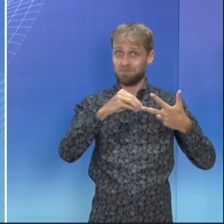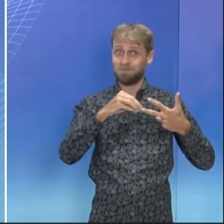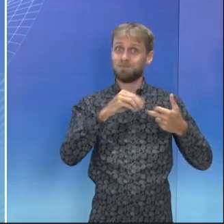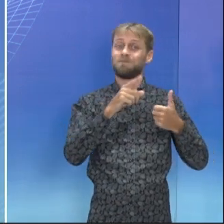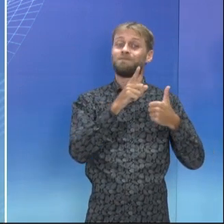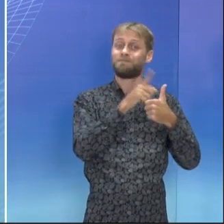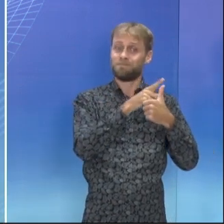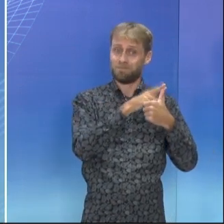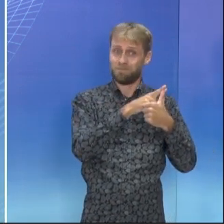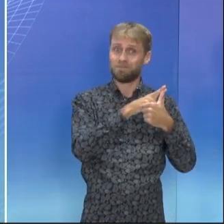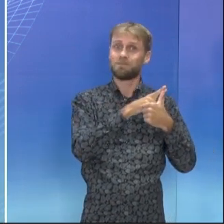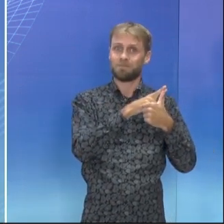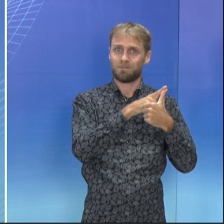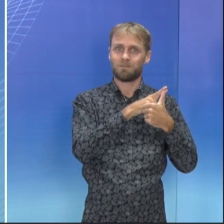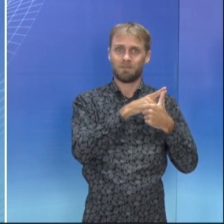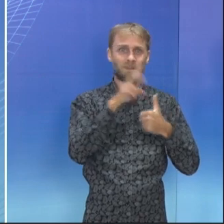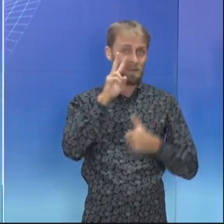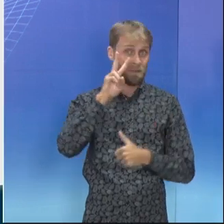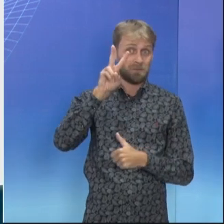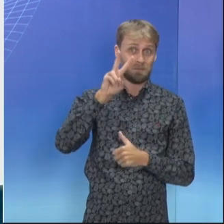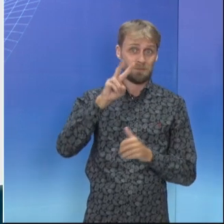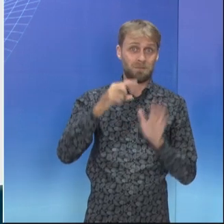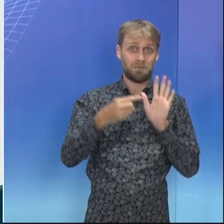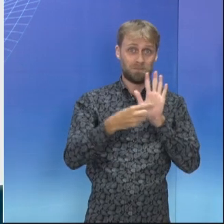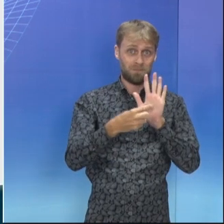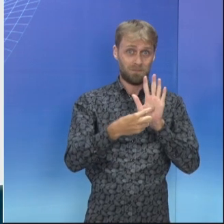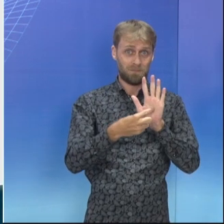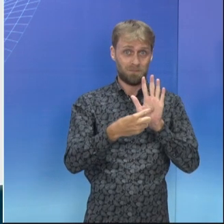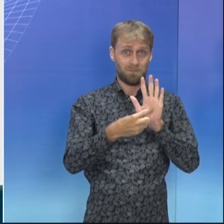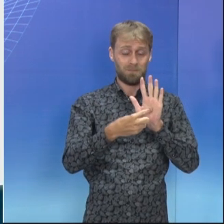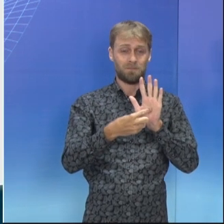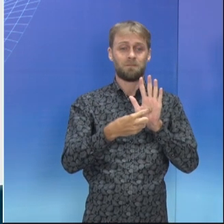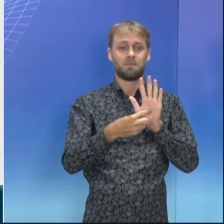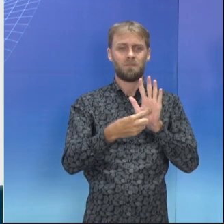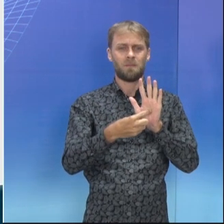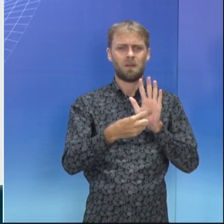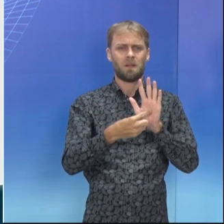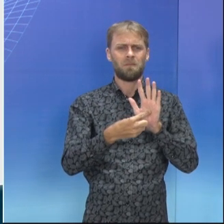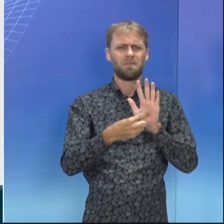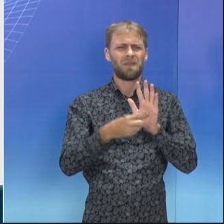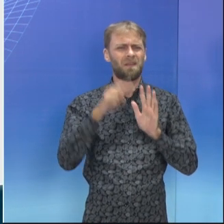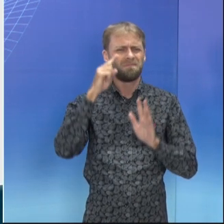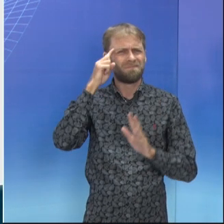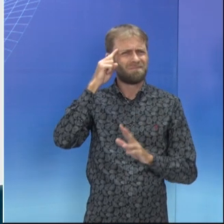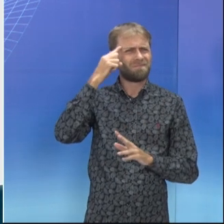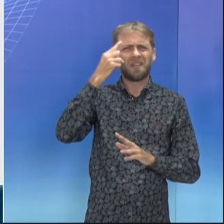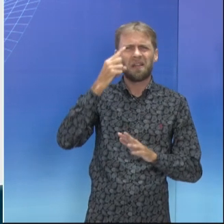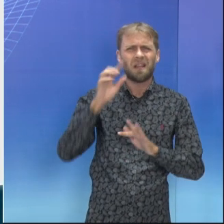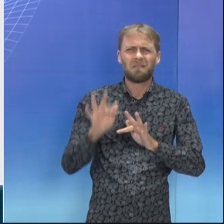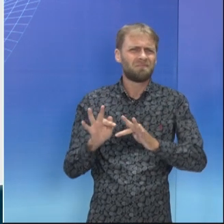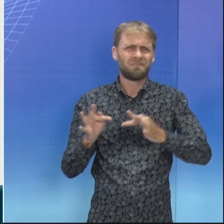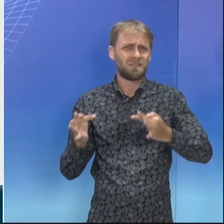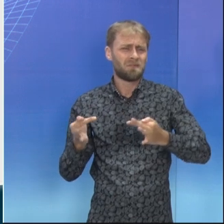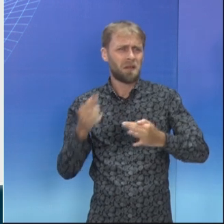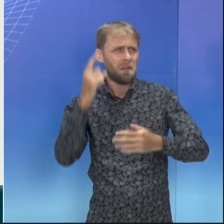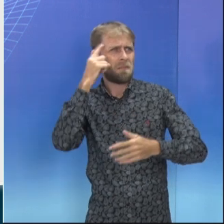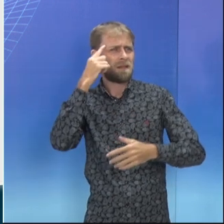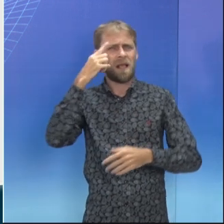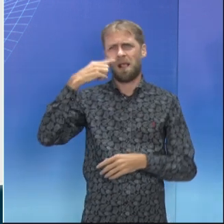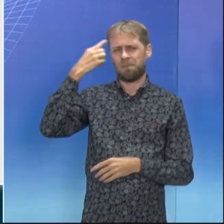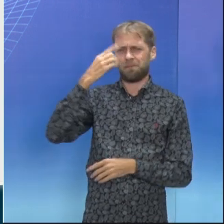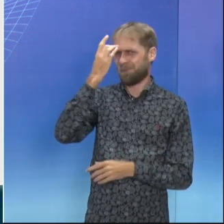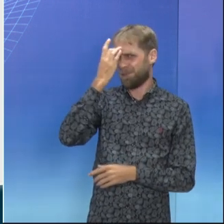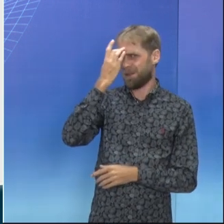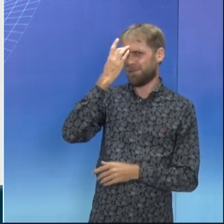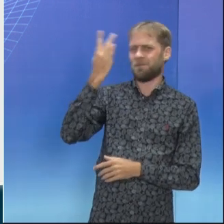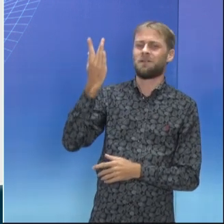primeira delas, vocês vão ver no slide de vocês aí, é algo muito do senso comum, que é achar que o espanhol é